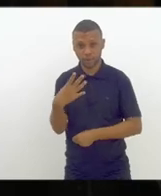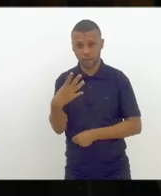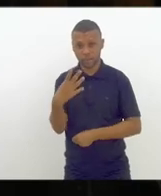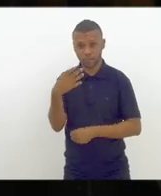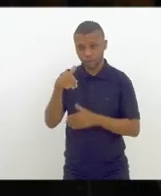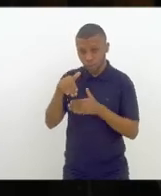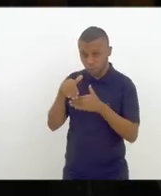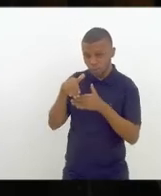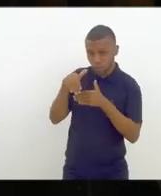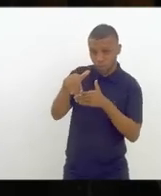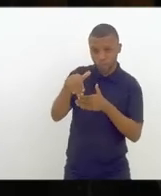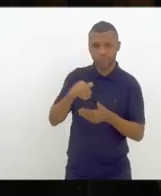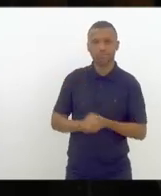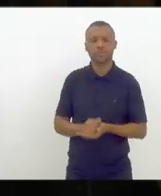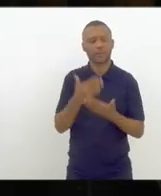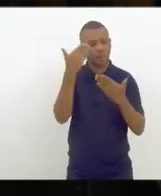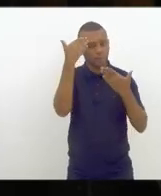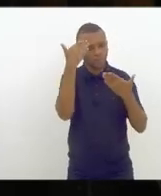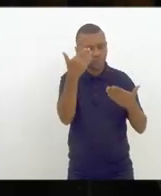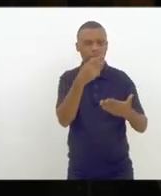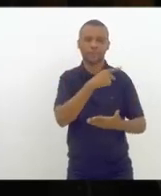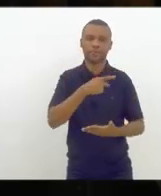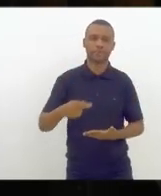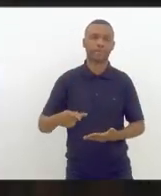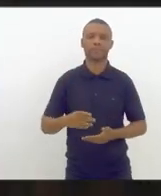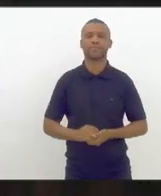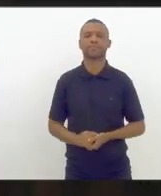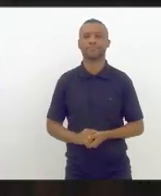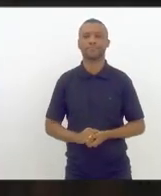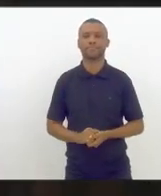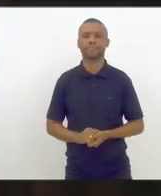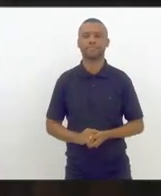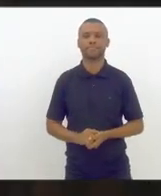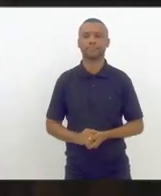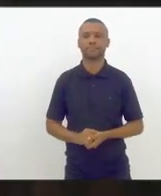ali. Muito obrigado, presidente.